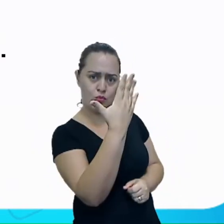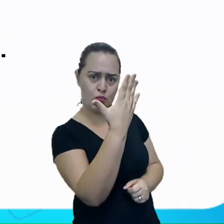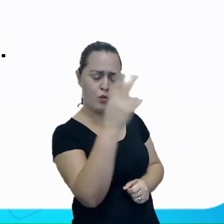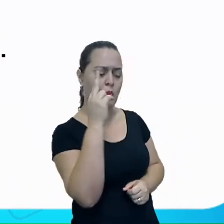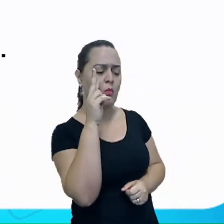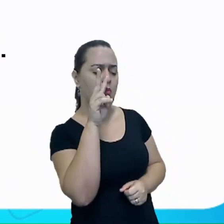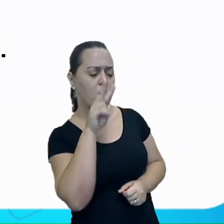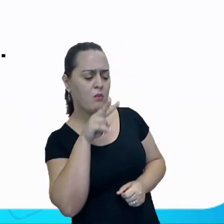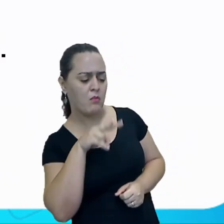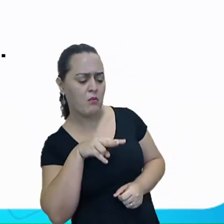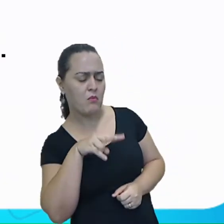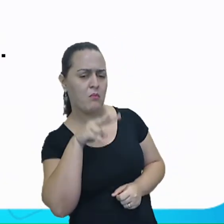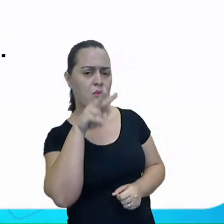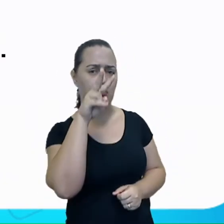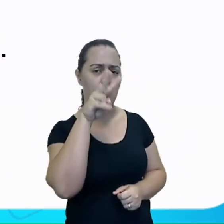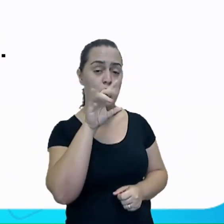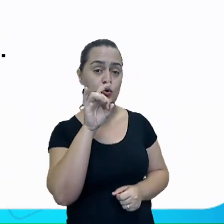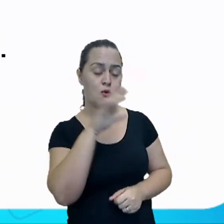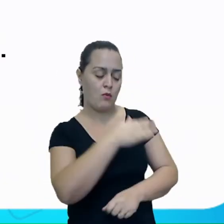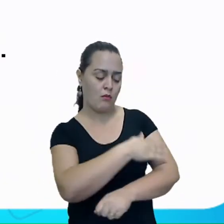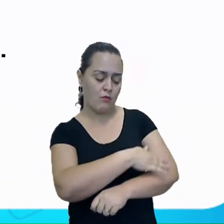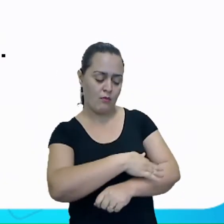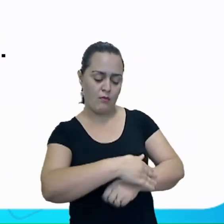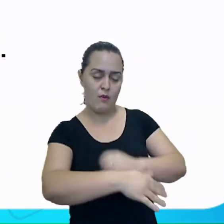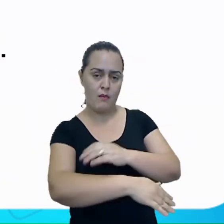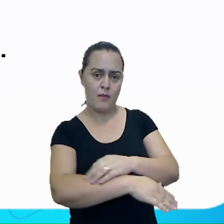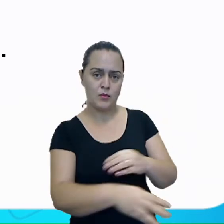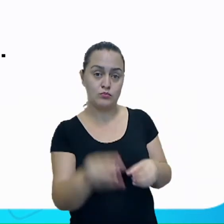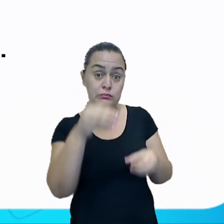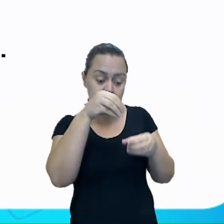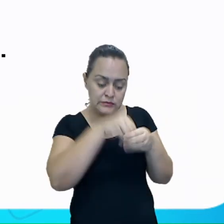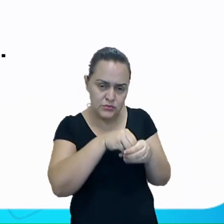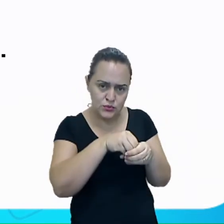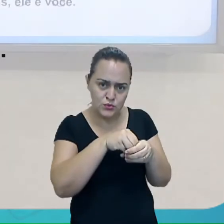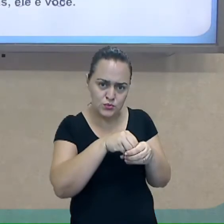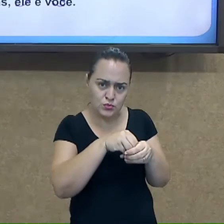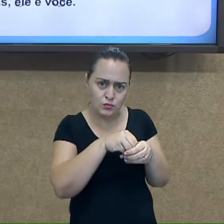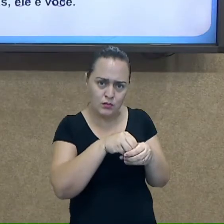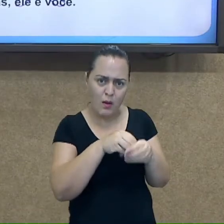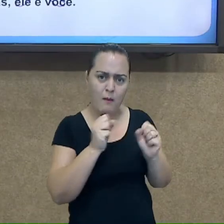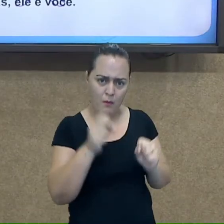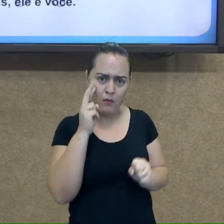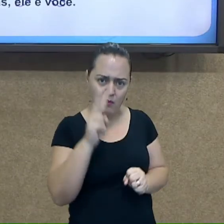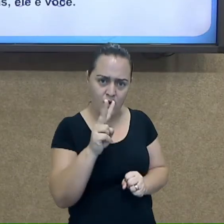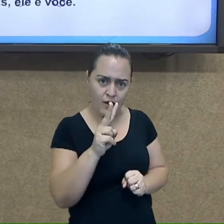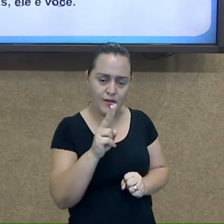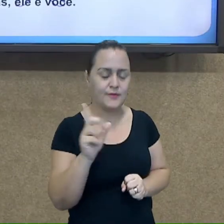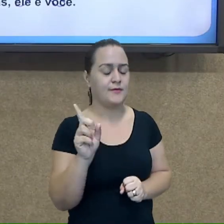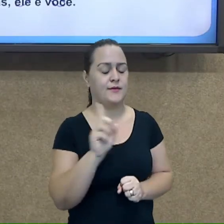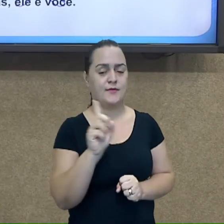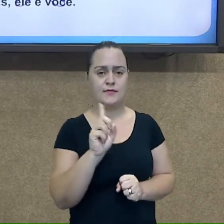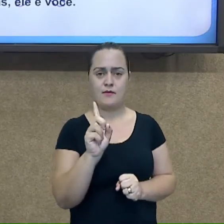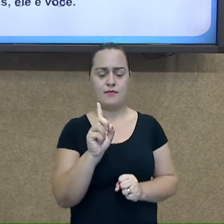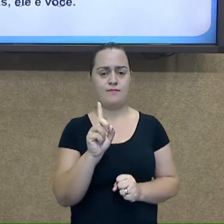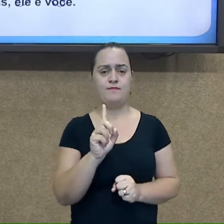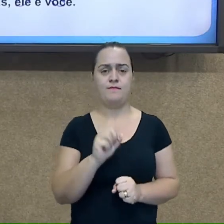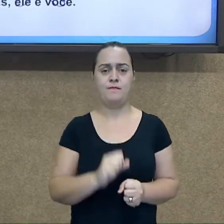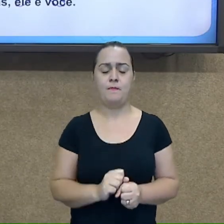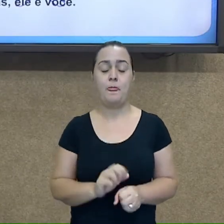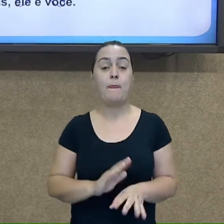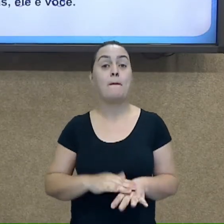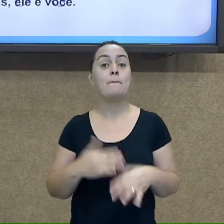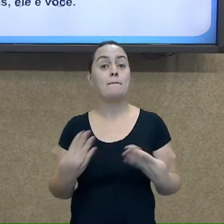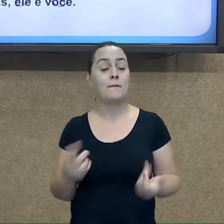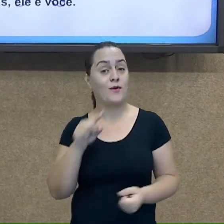os sistemas, os órgãos, os tecidos, as células, mas